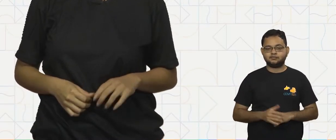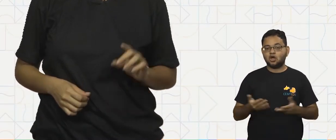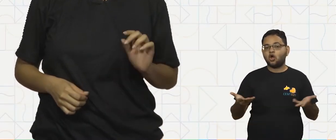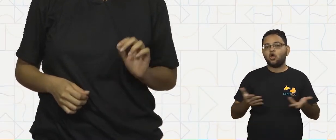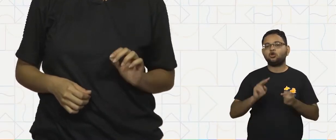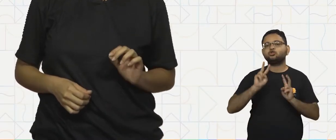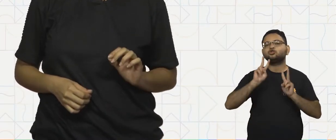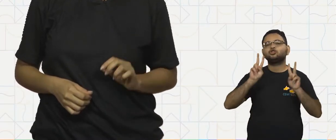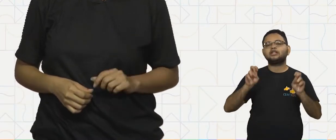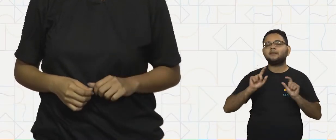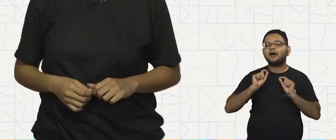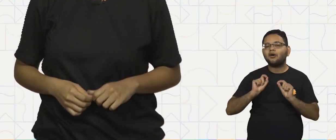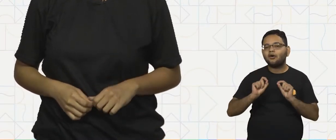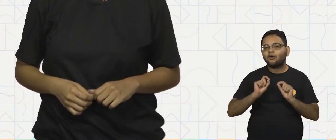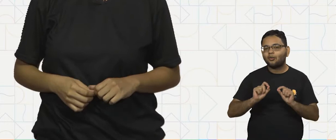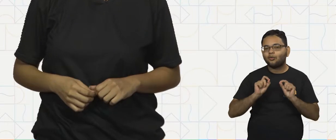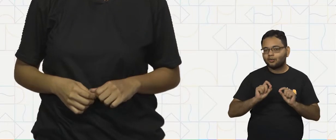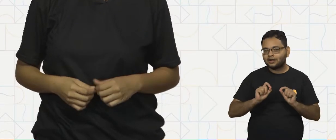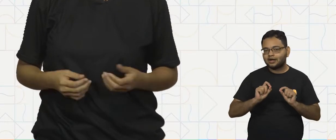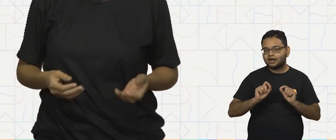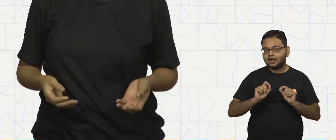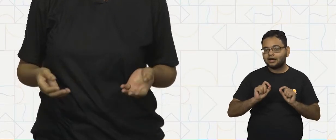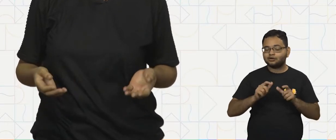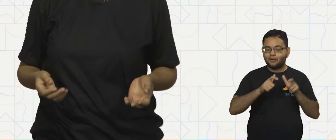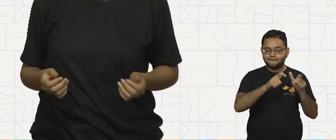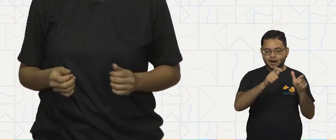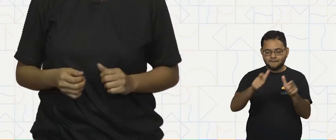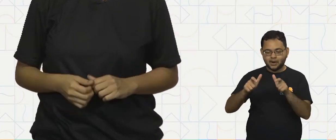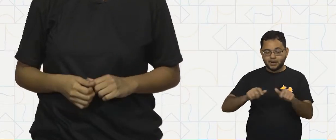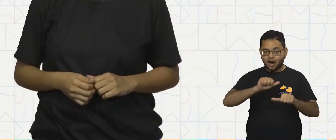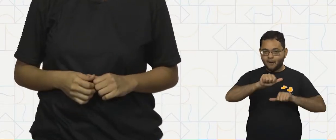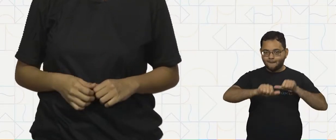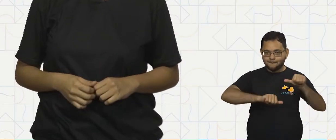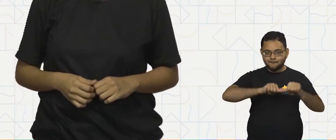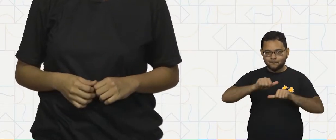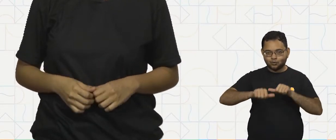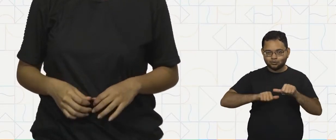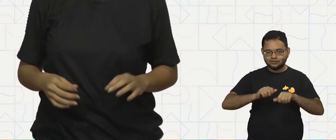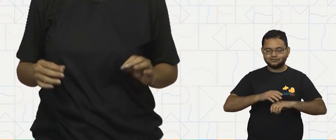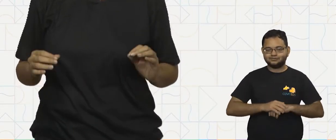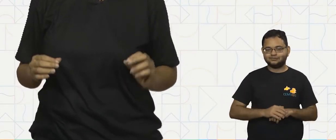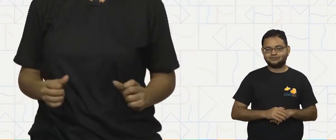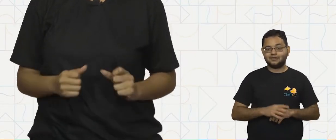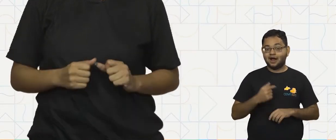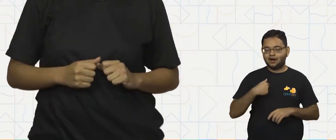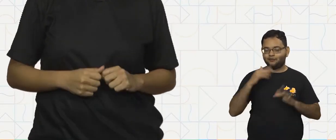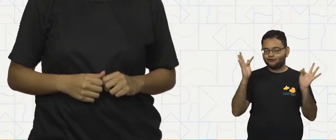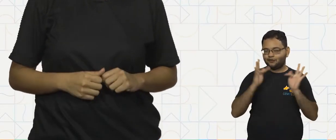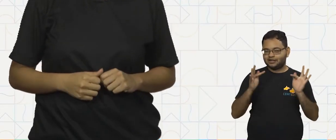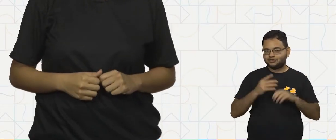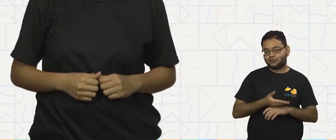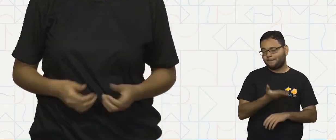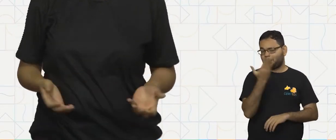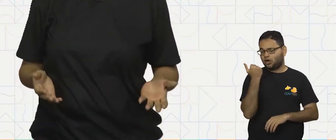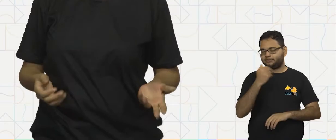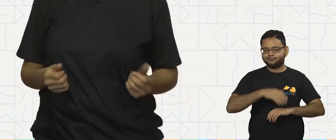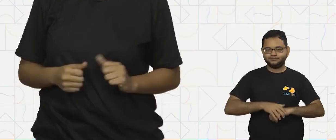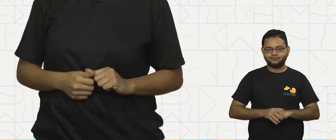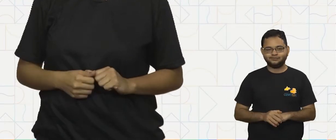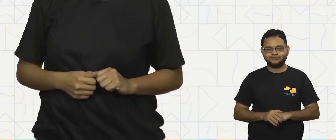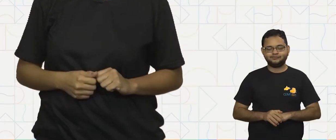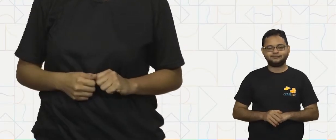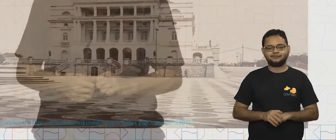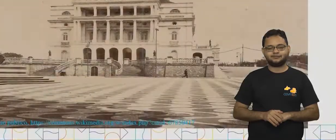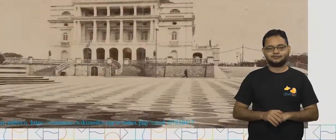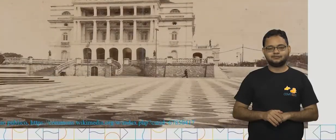CEMED. Hoje, iremos estudar sobre transformações de paisagens. Estou tão animada para essa aula. Vamos